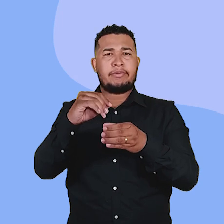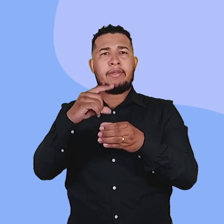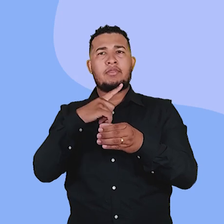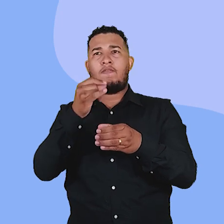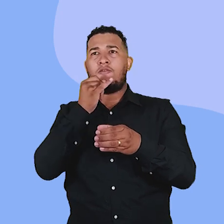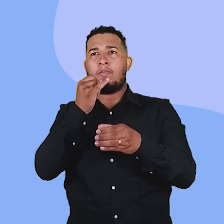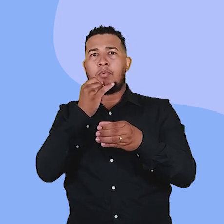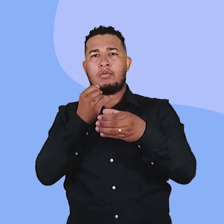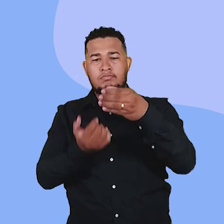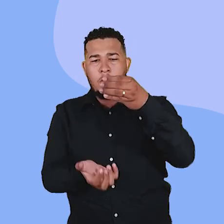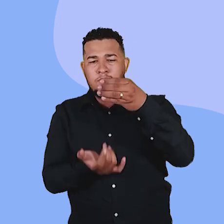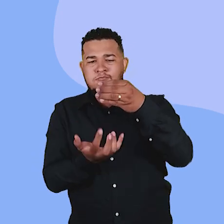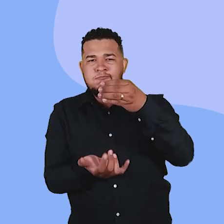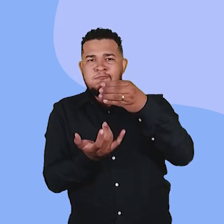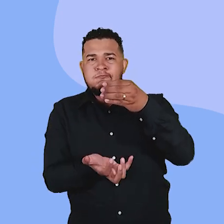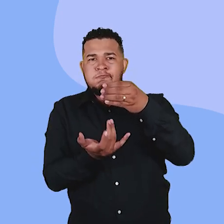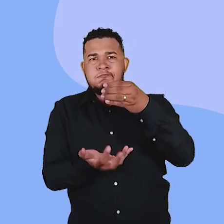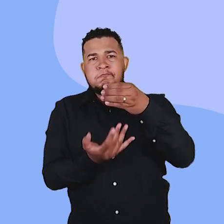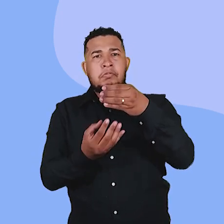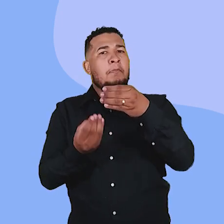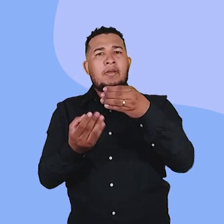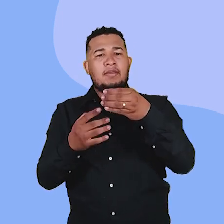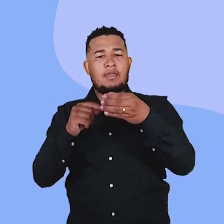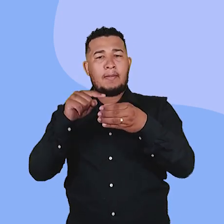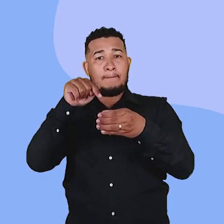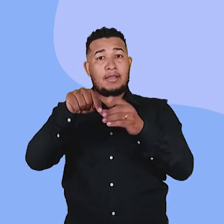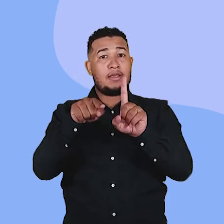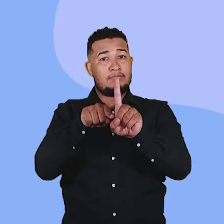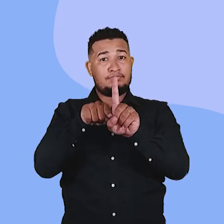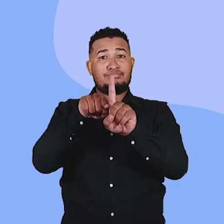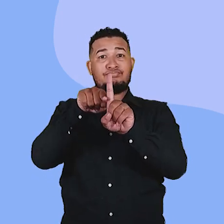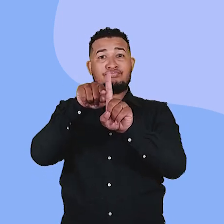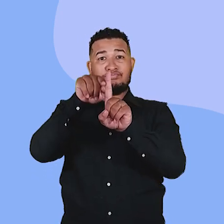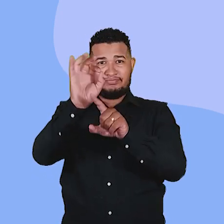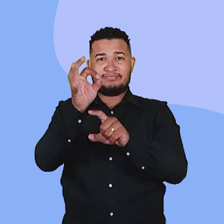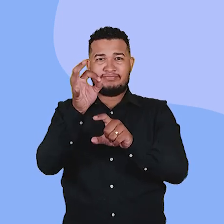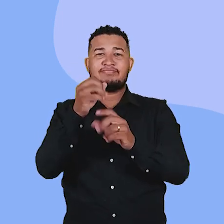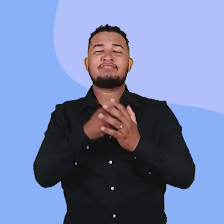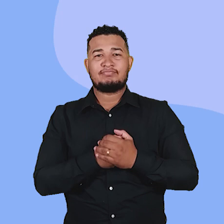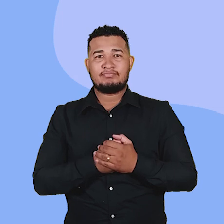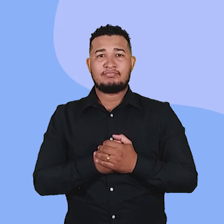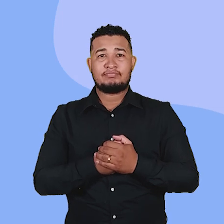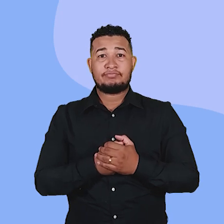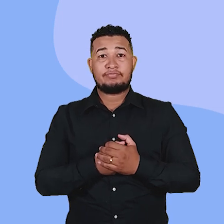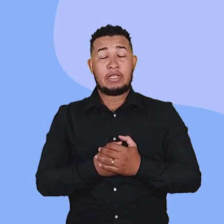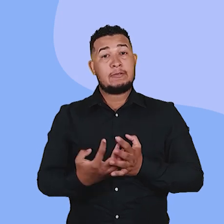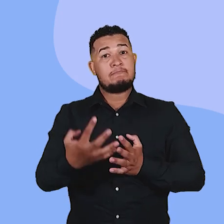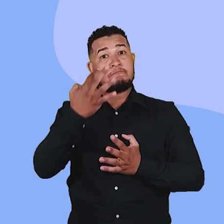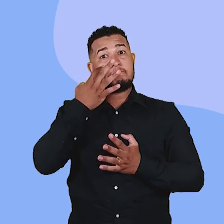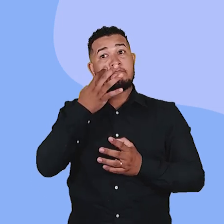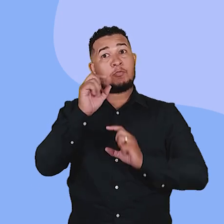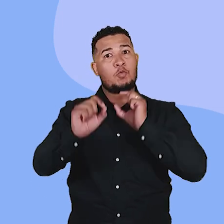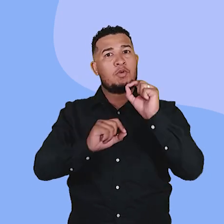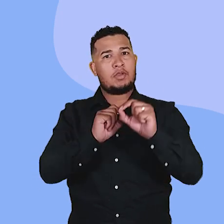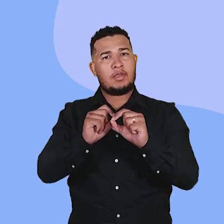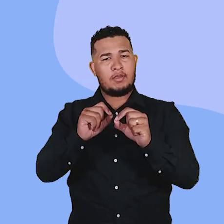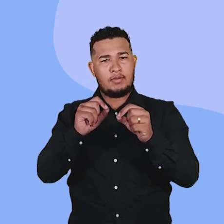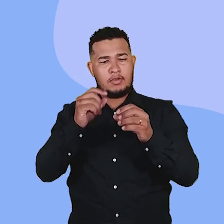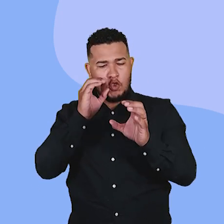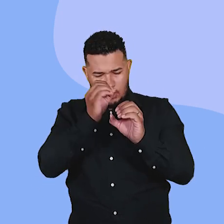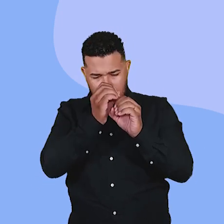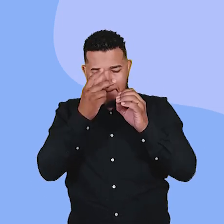aí, por exemplo, uma chama para fazer com que essa minha temperatura aumente. Aí eu vou observar o seguinte, que as